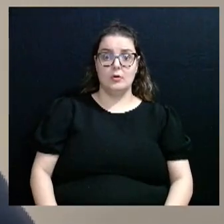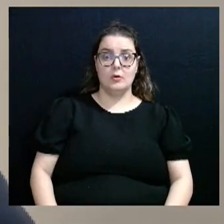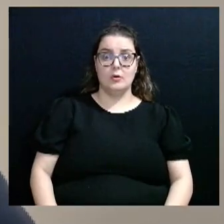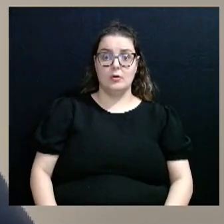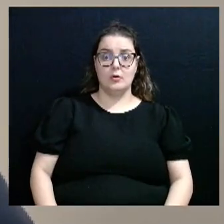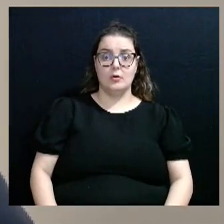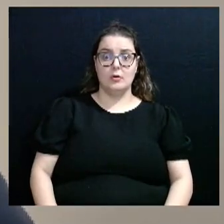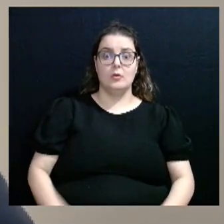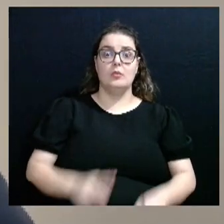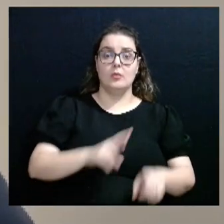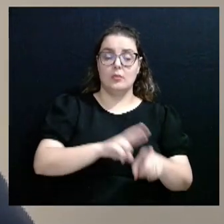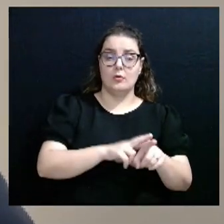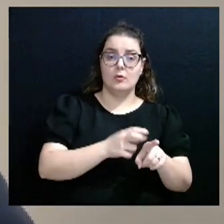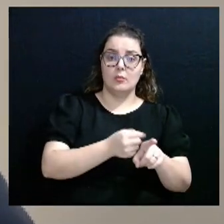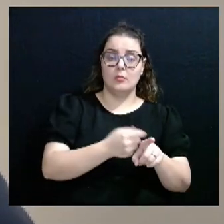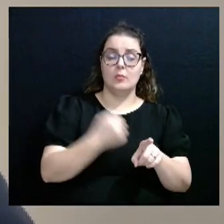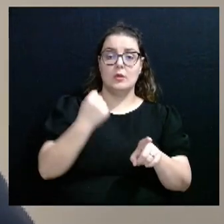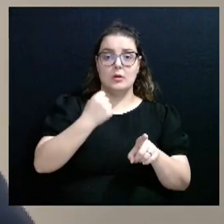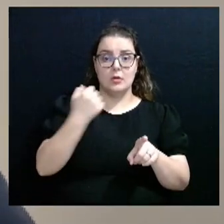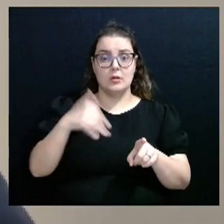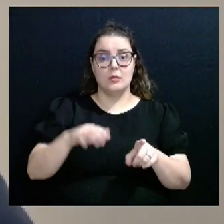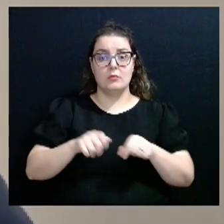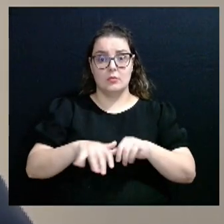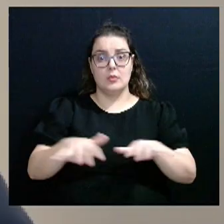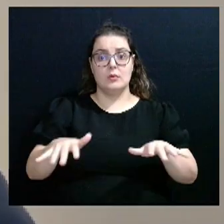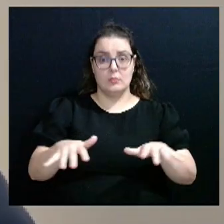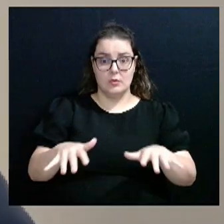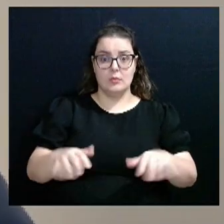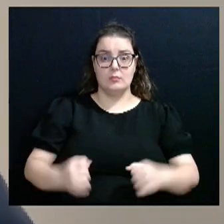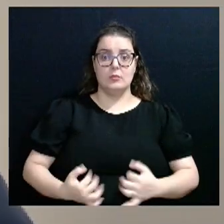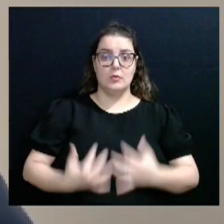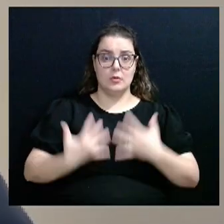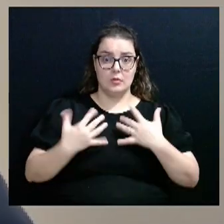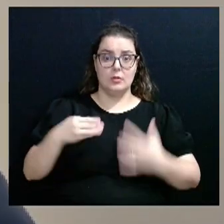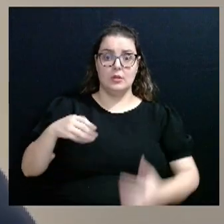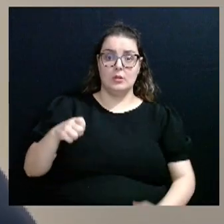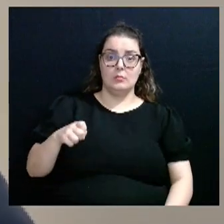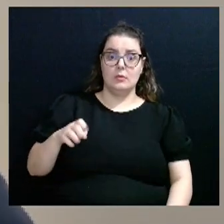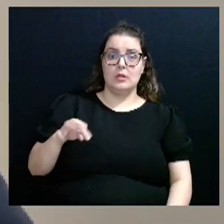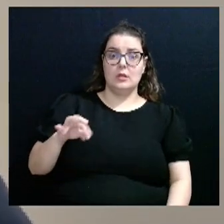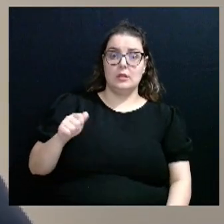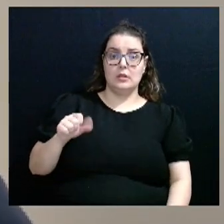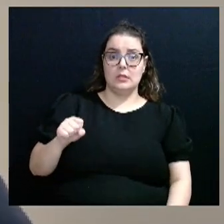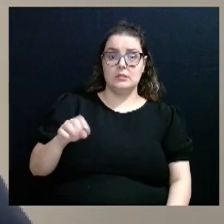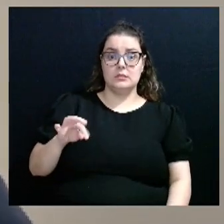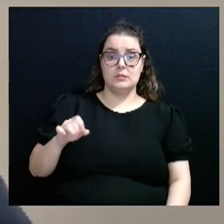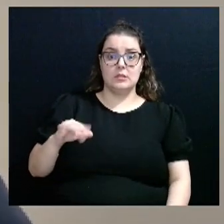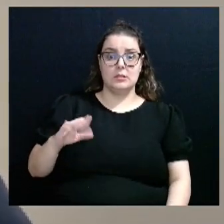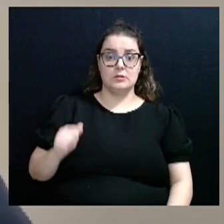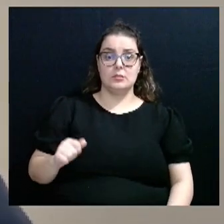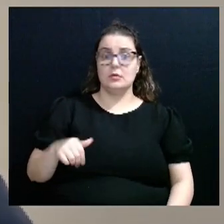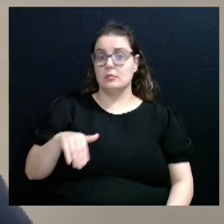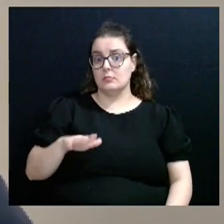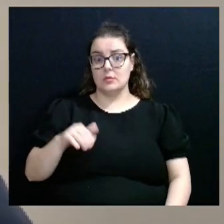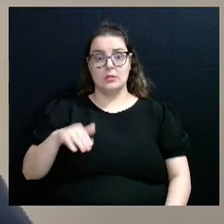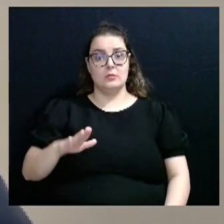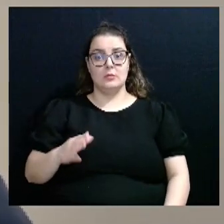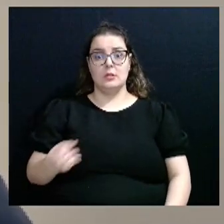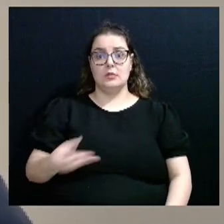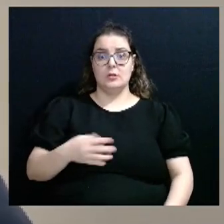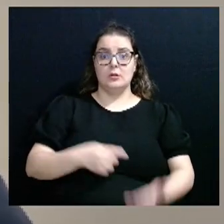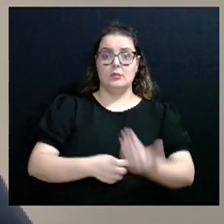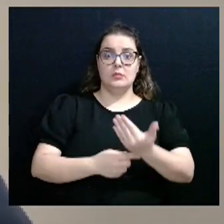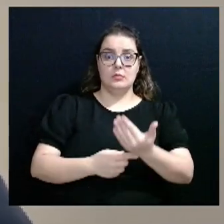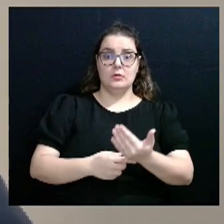grave, disseminada, espalhada, metastática. E cada vez mais novas tecnologias estão sendo agregadas